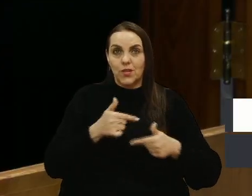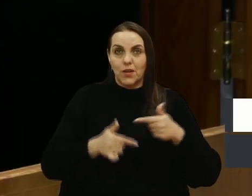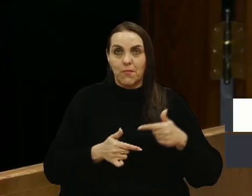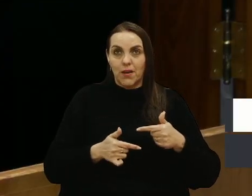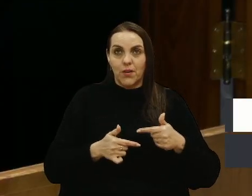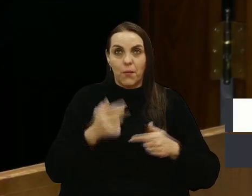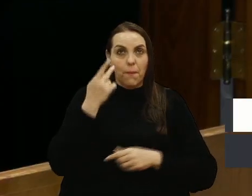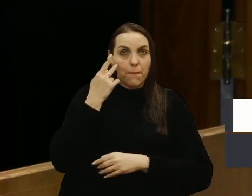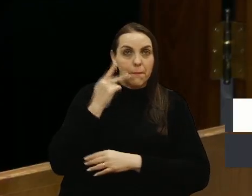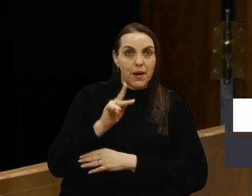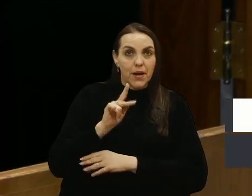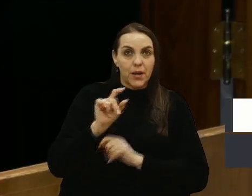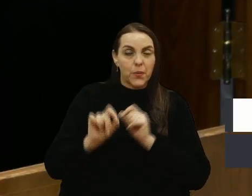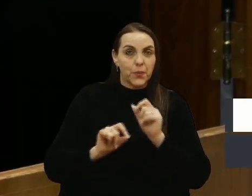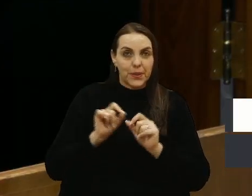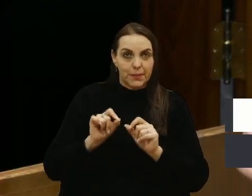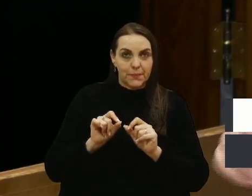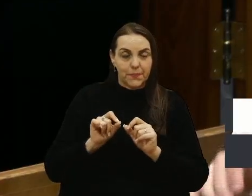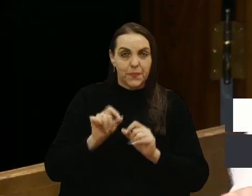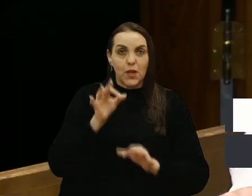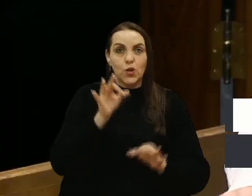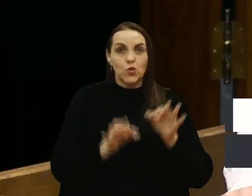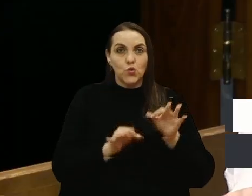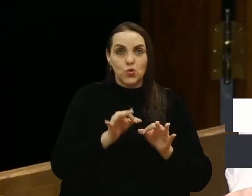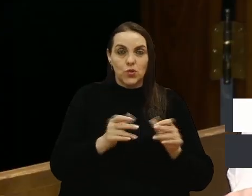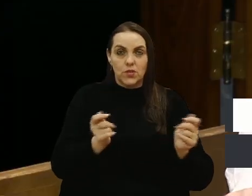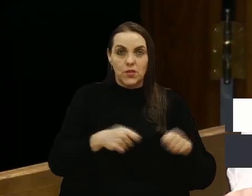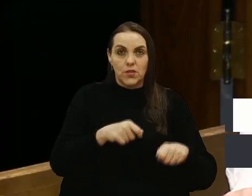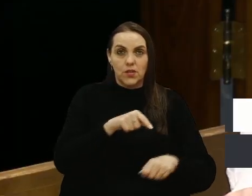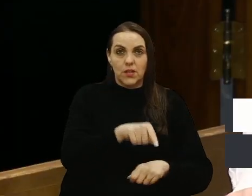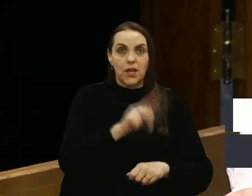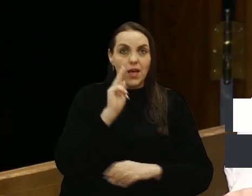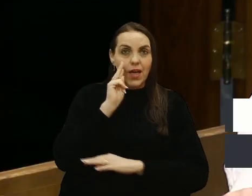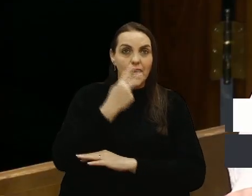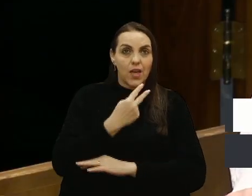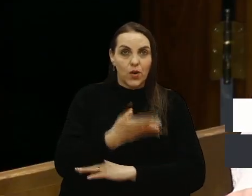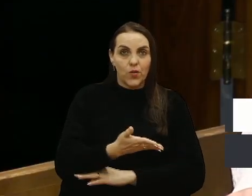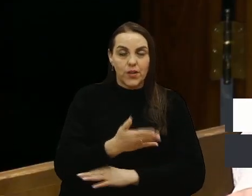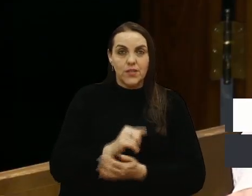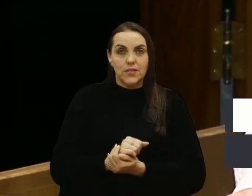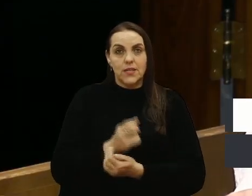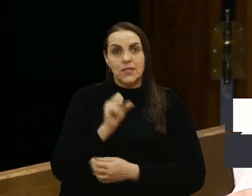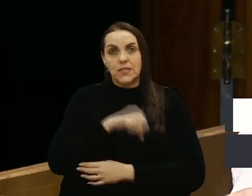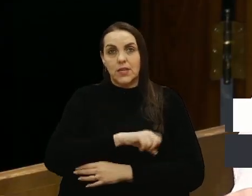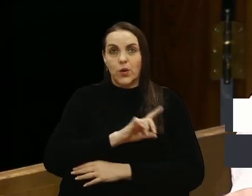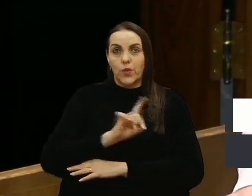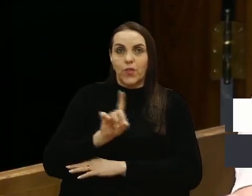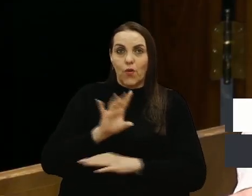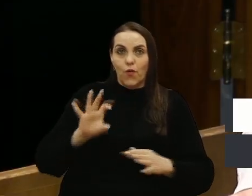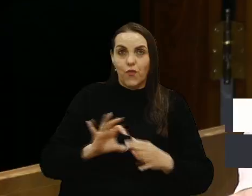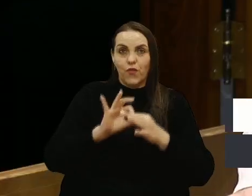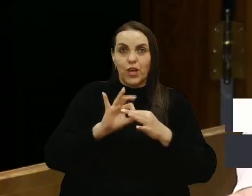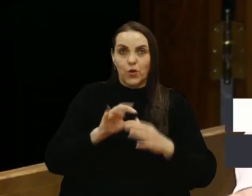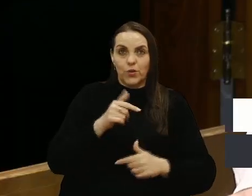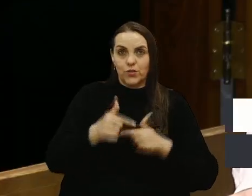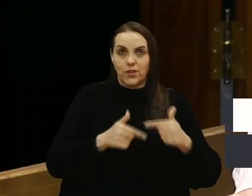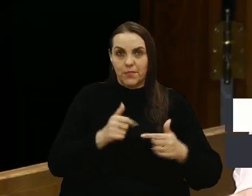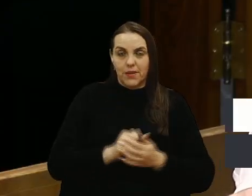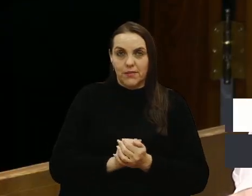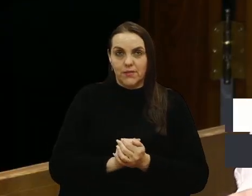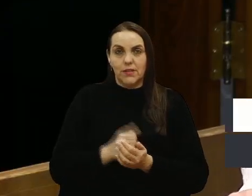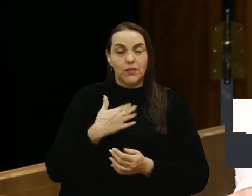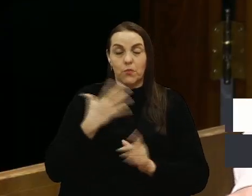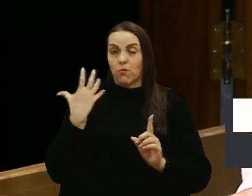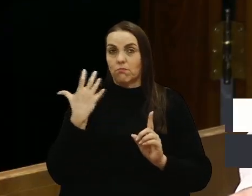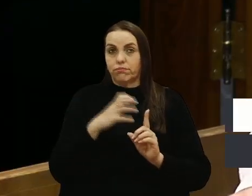para que seja a Justiça competente para reconhecer ou não um vínculo de emprego. Então, fica esse meu repúdio